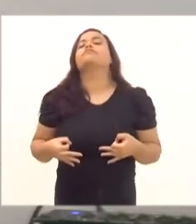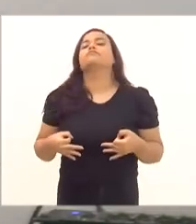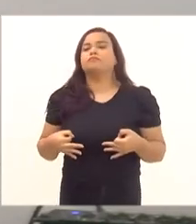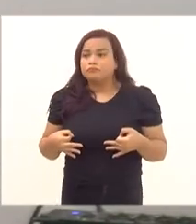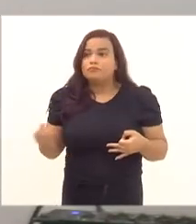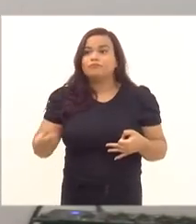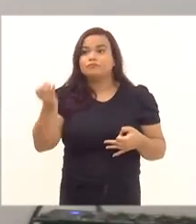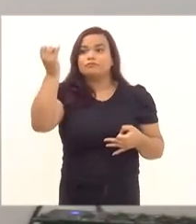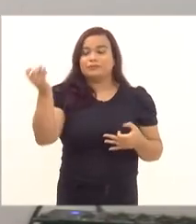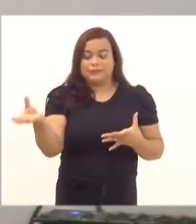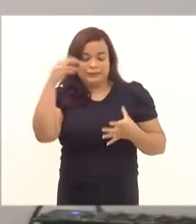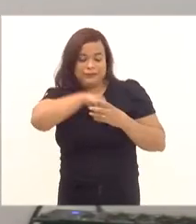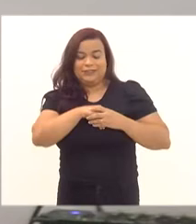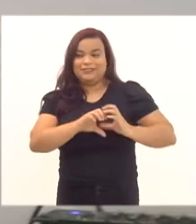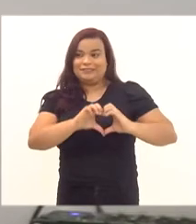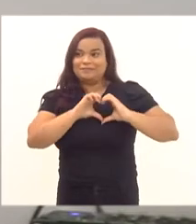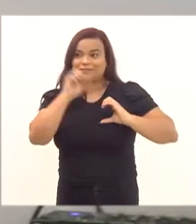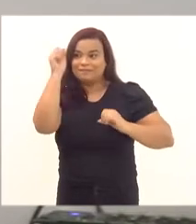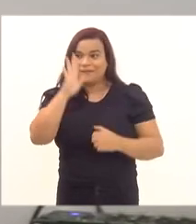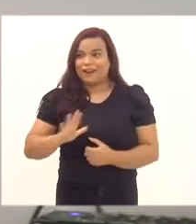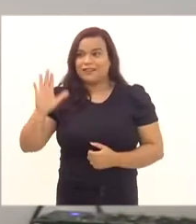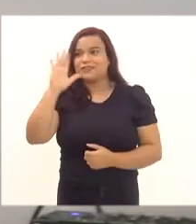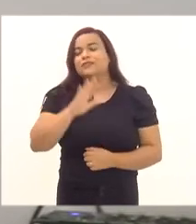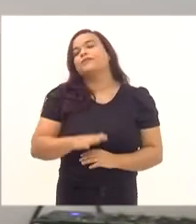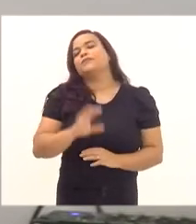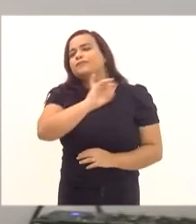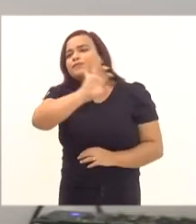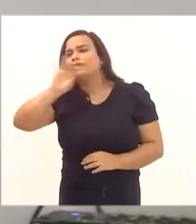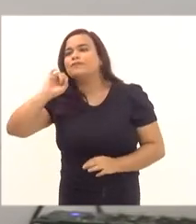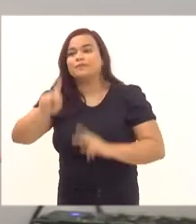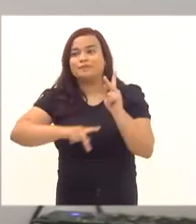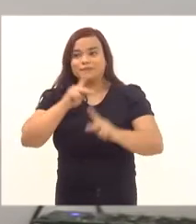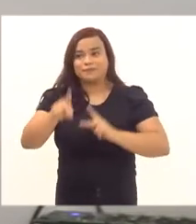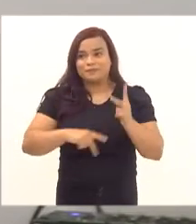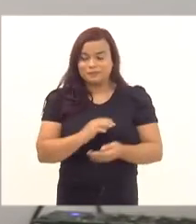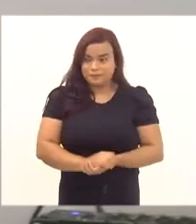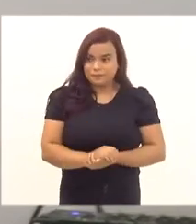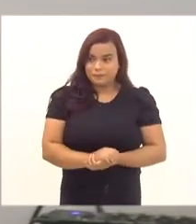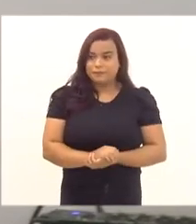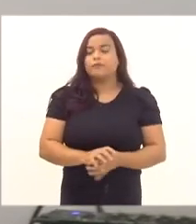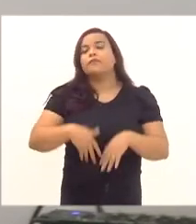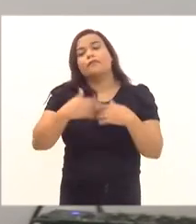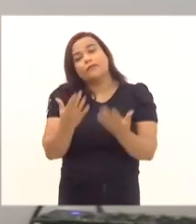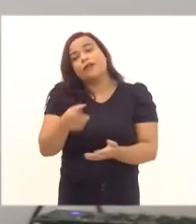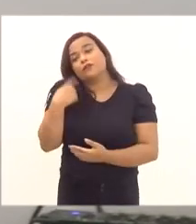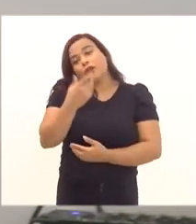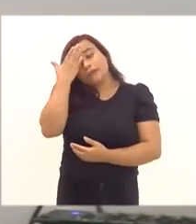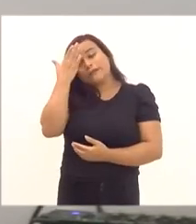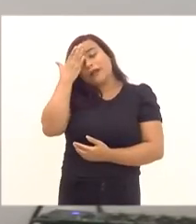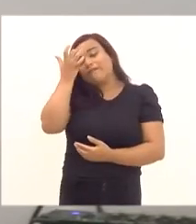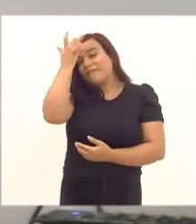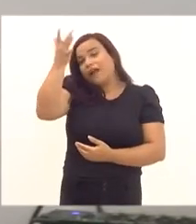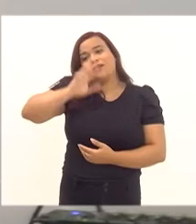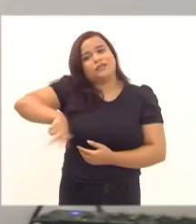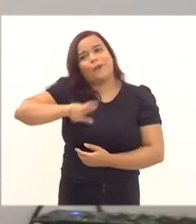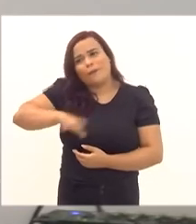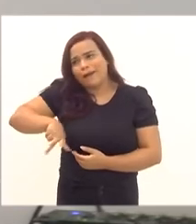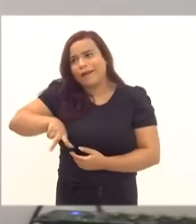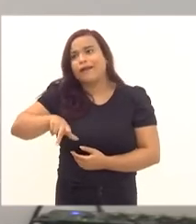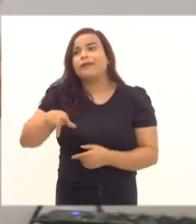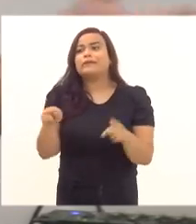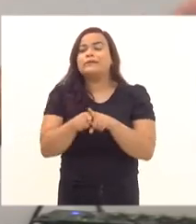raizada nos corações brasileiros Mas não sabemos que esta não será uma tarefa muito fácil e não se dará